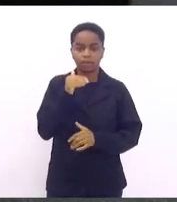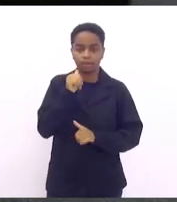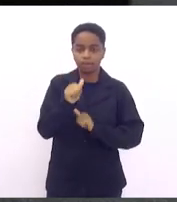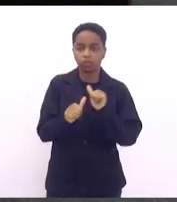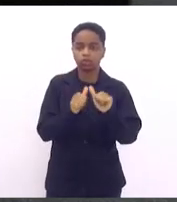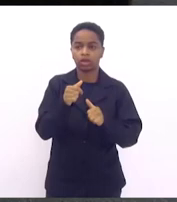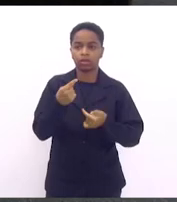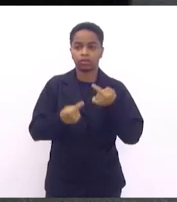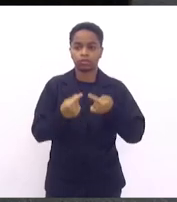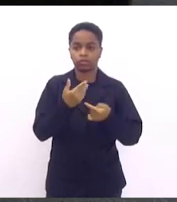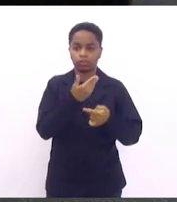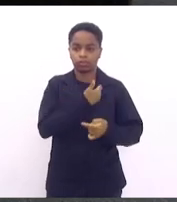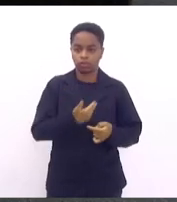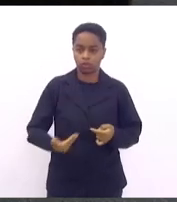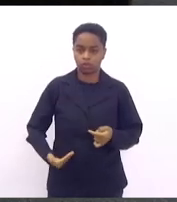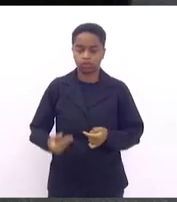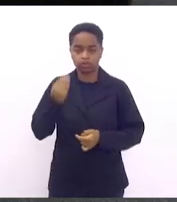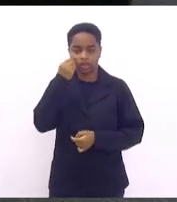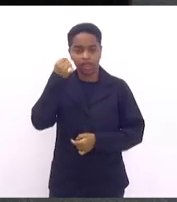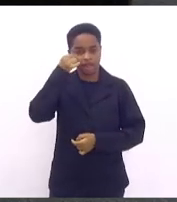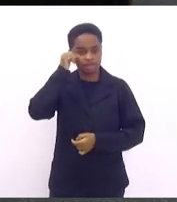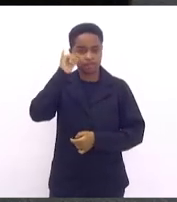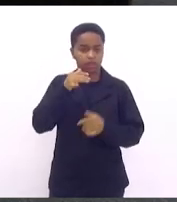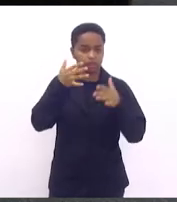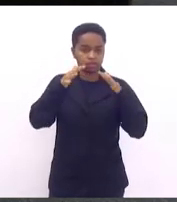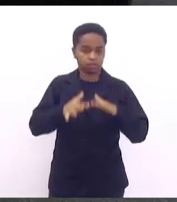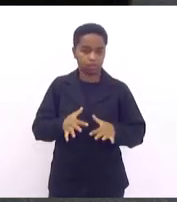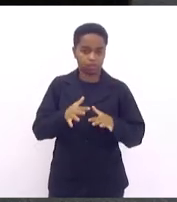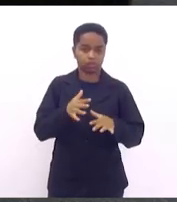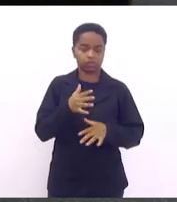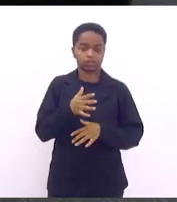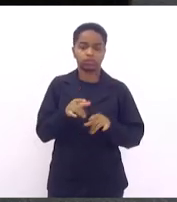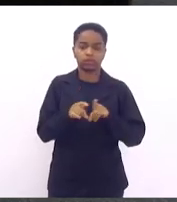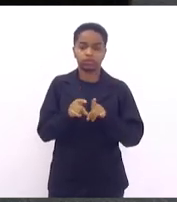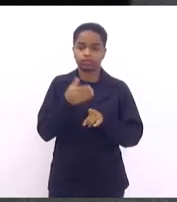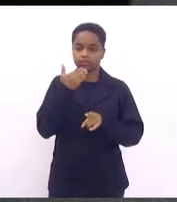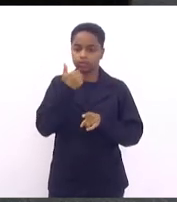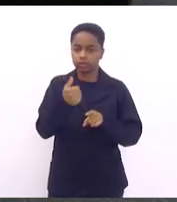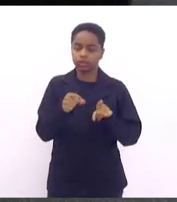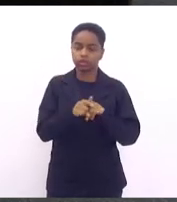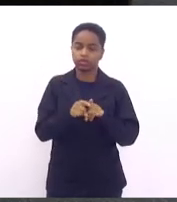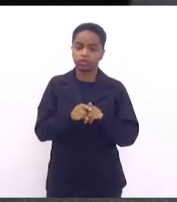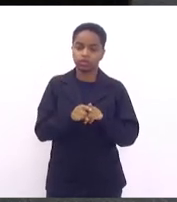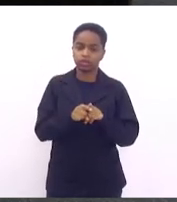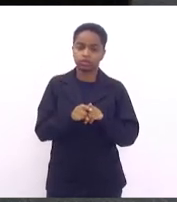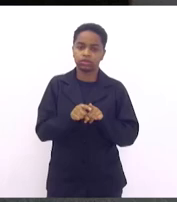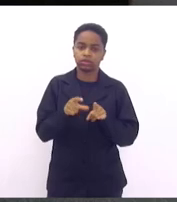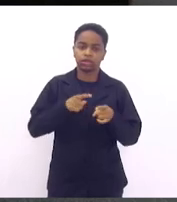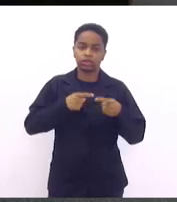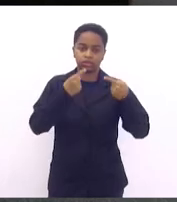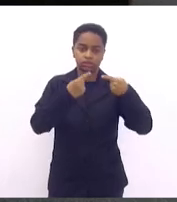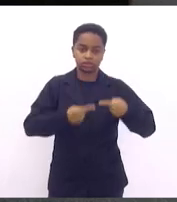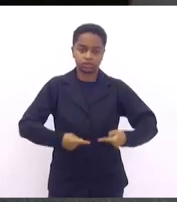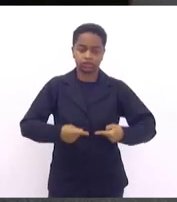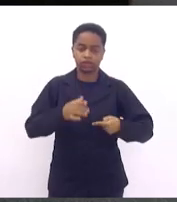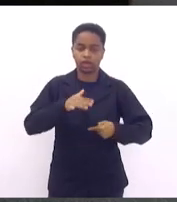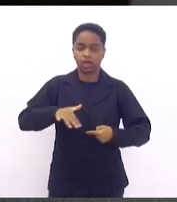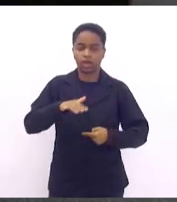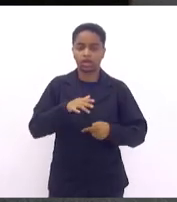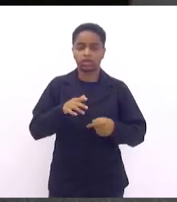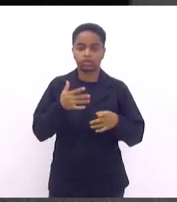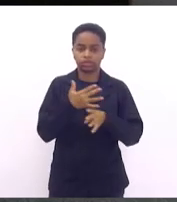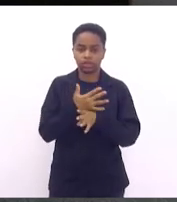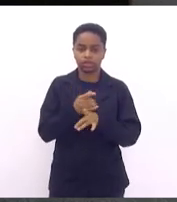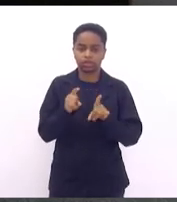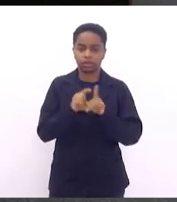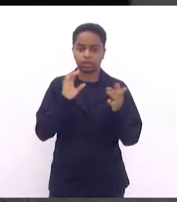essa política pública de prevenção às tragédias, melhorando e trazendo a gente para os desafios dessa crise urbana e climática que o nosso